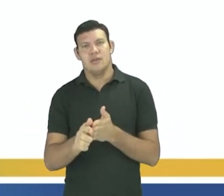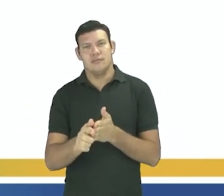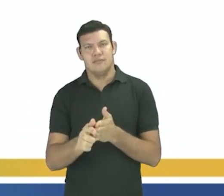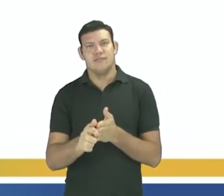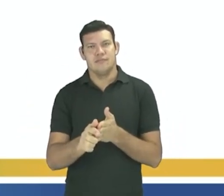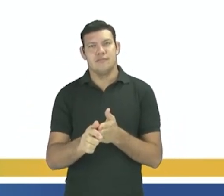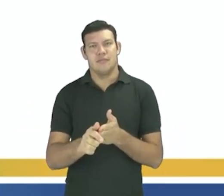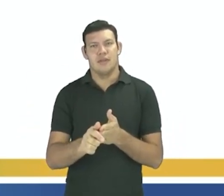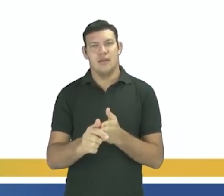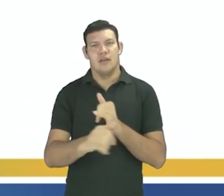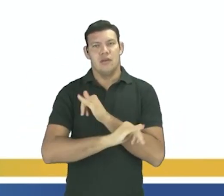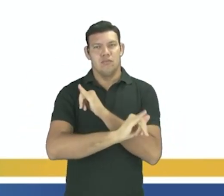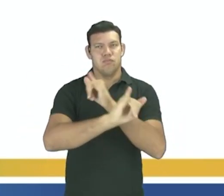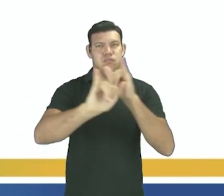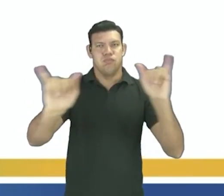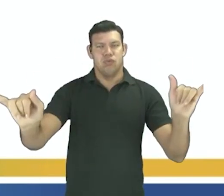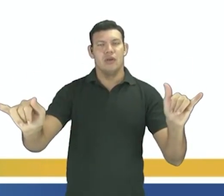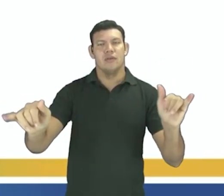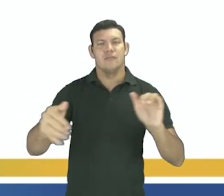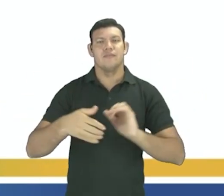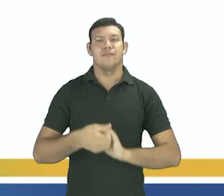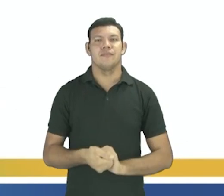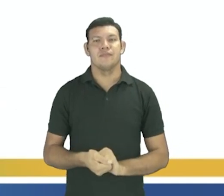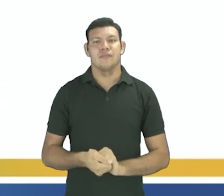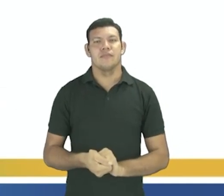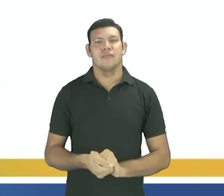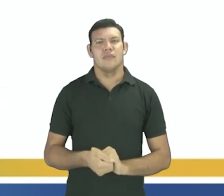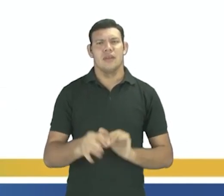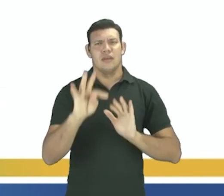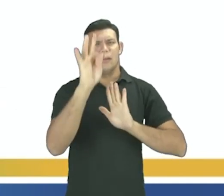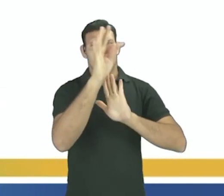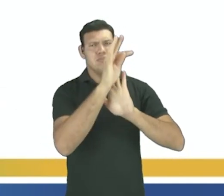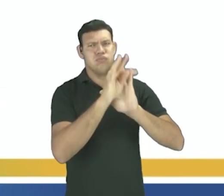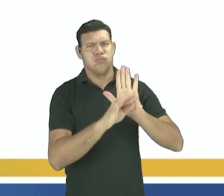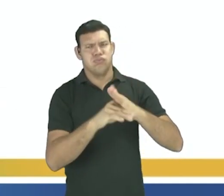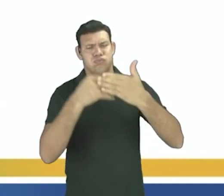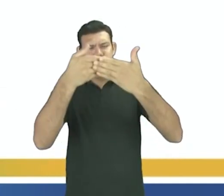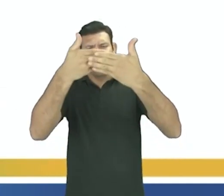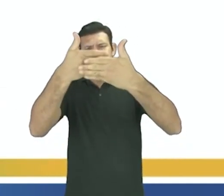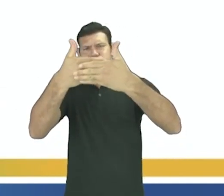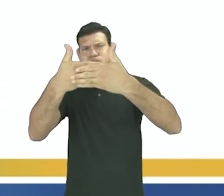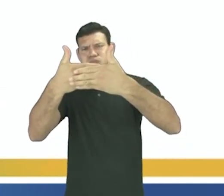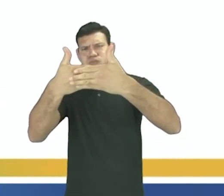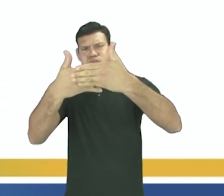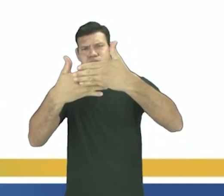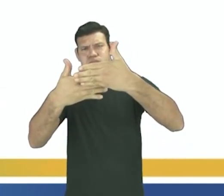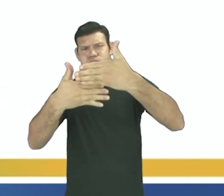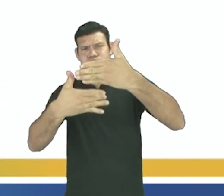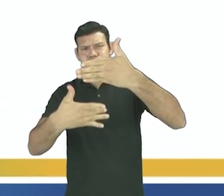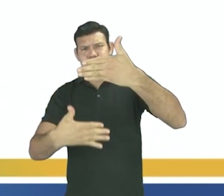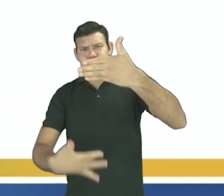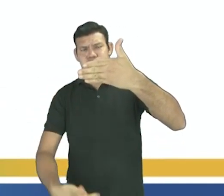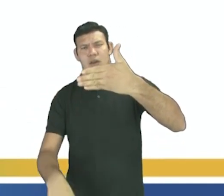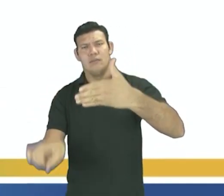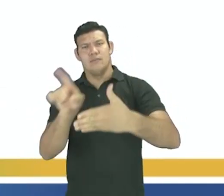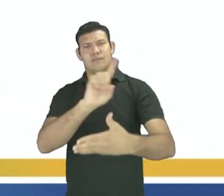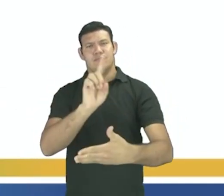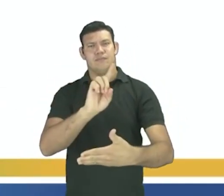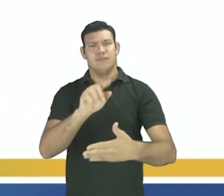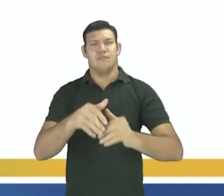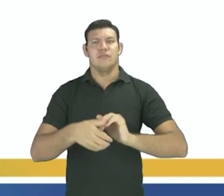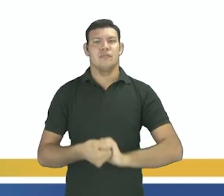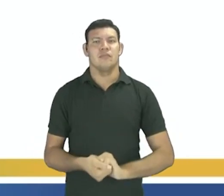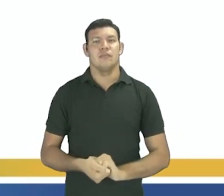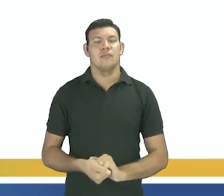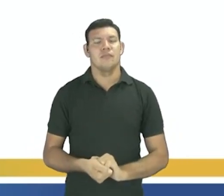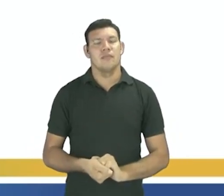a informação. É um texto muito extenso, é um texto que não é muito extenso,